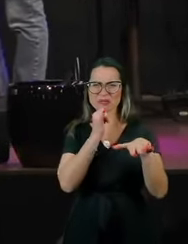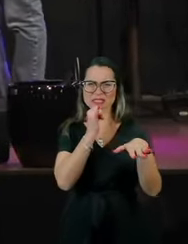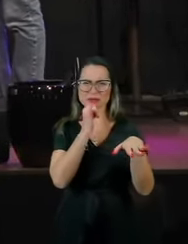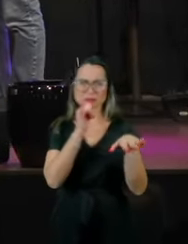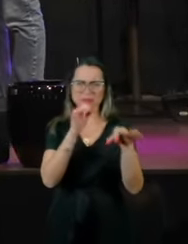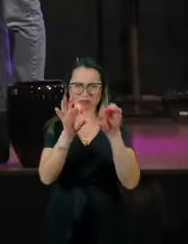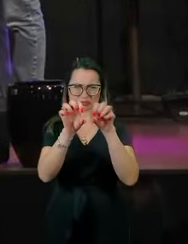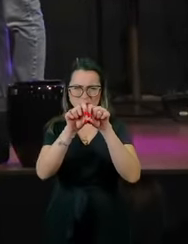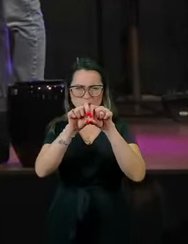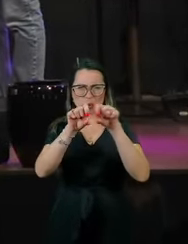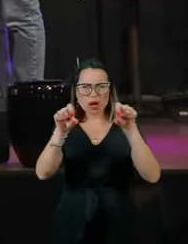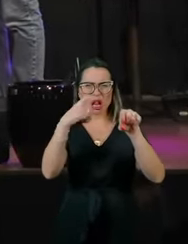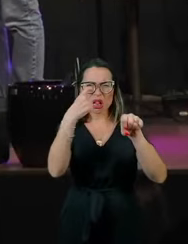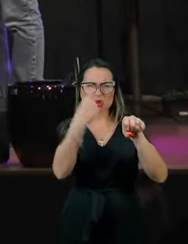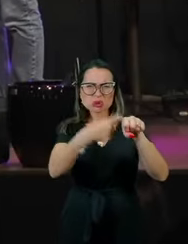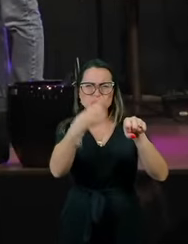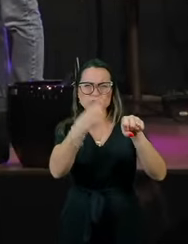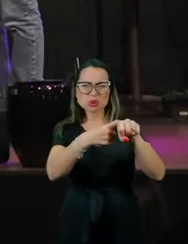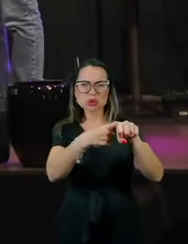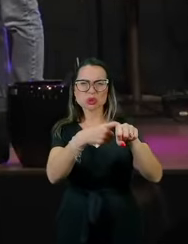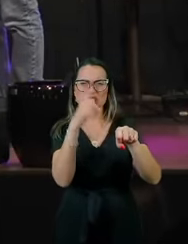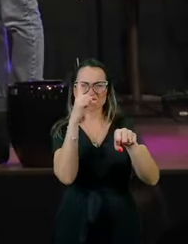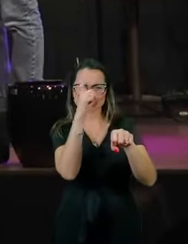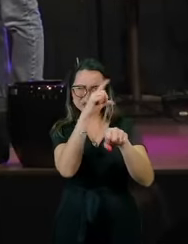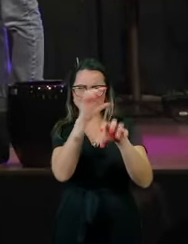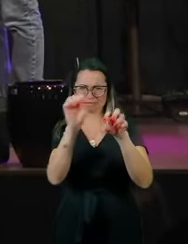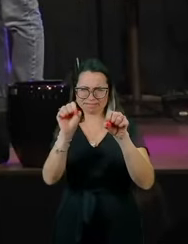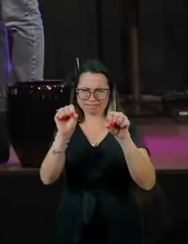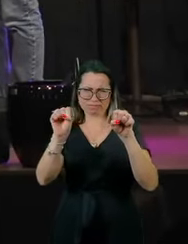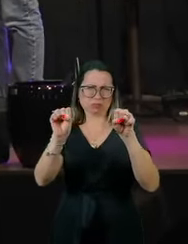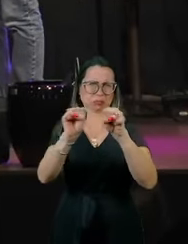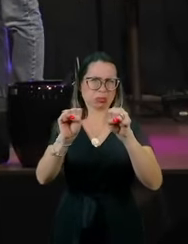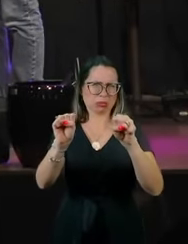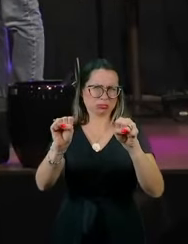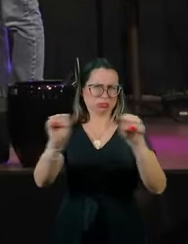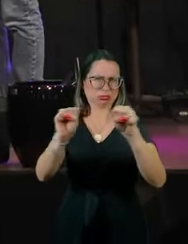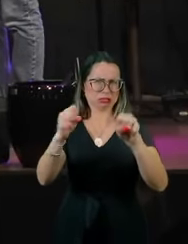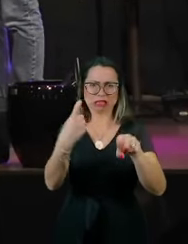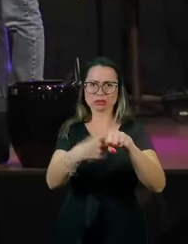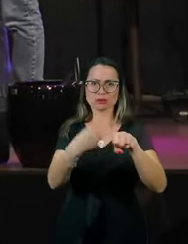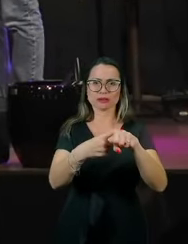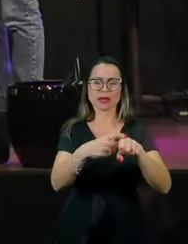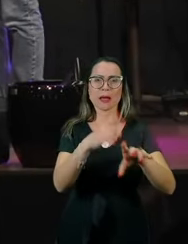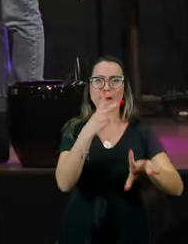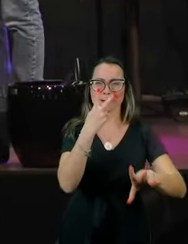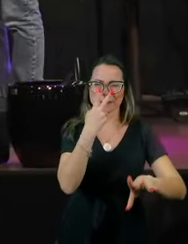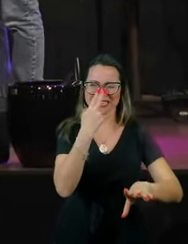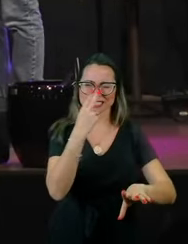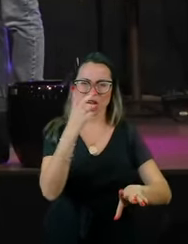se conectar com outro tubo rígido. Já viu que duas bicudas não se beijam?